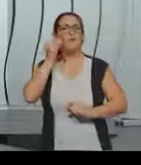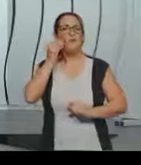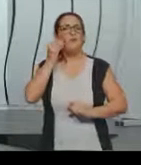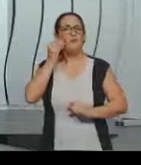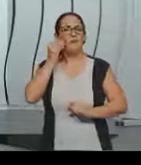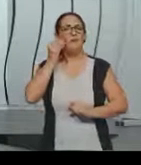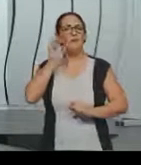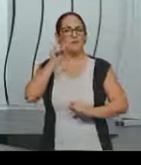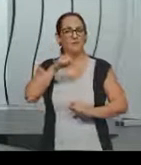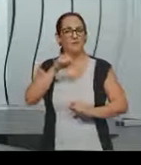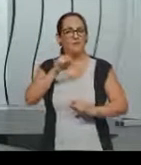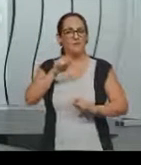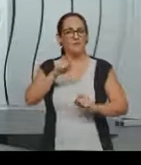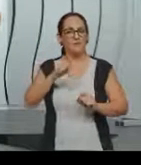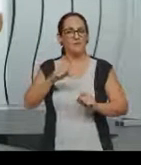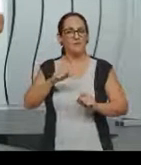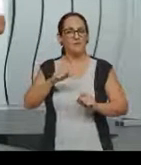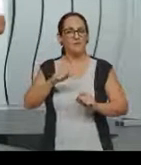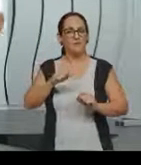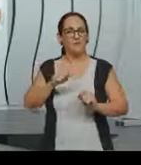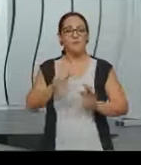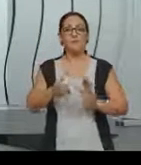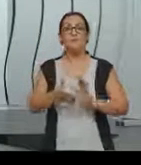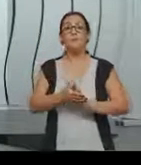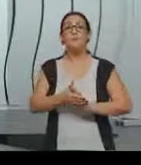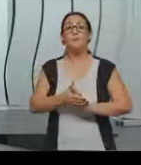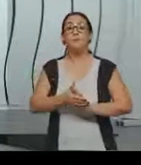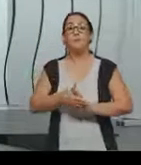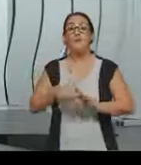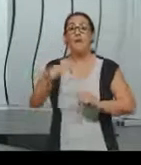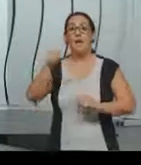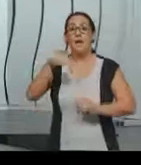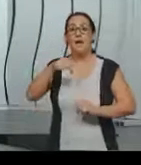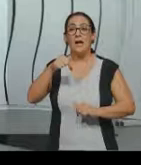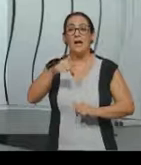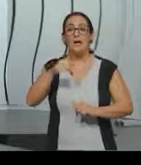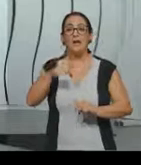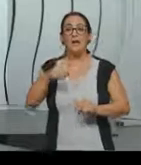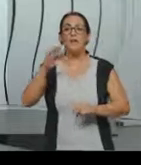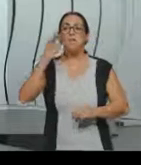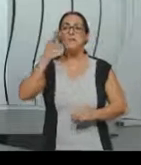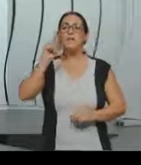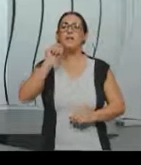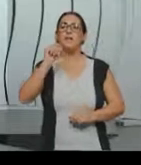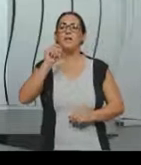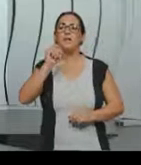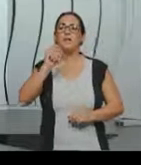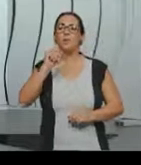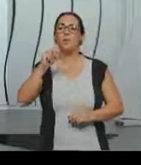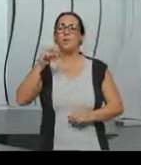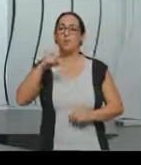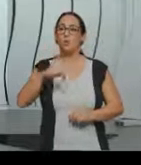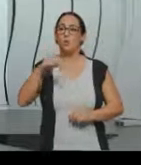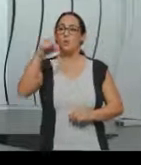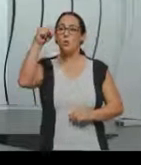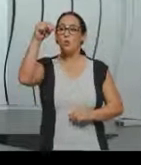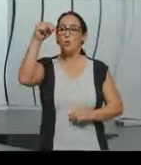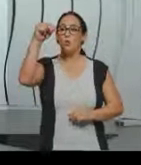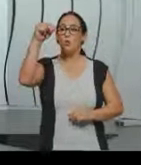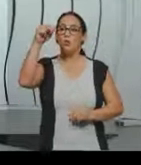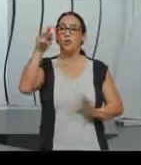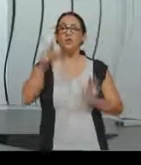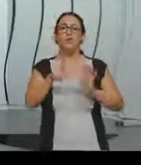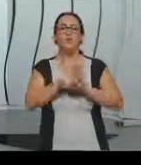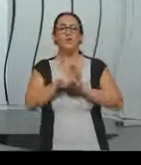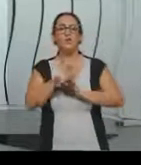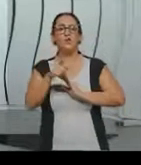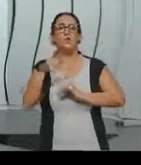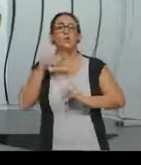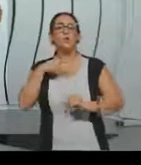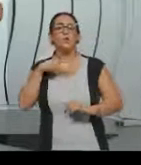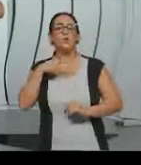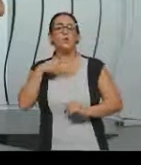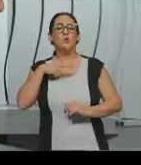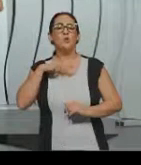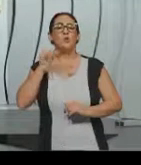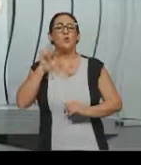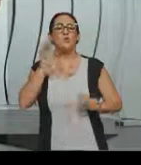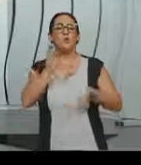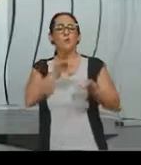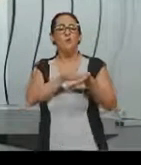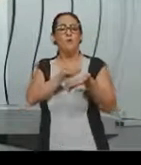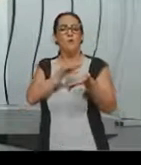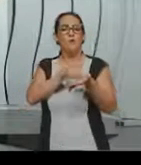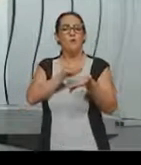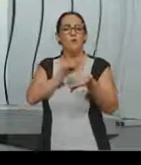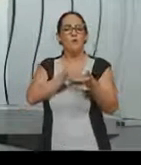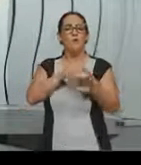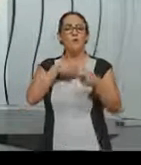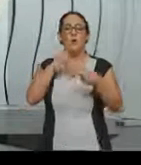Nesse período aqui, principalmente o nordeste da colônia, vivia um período de extrema carência, porque eles já